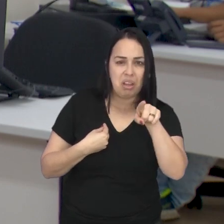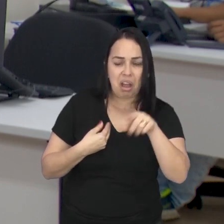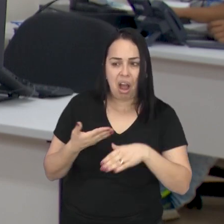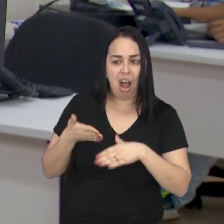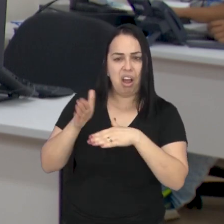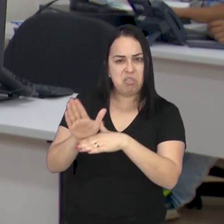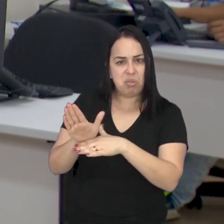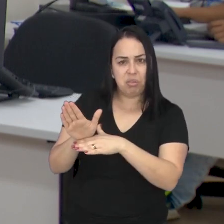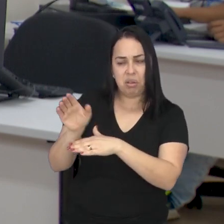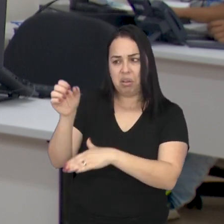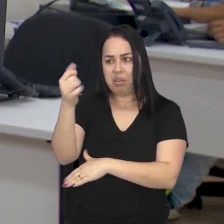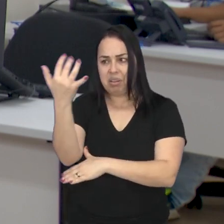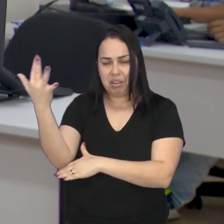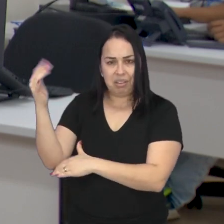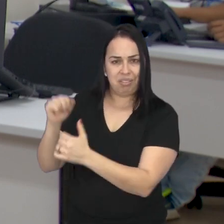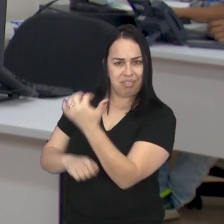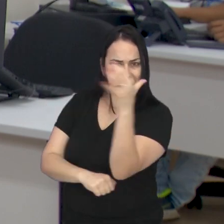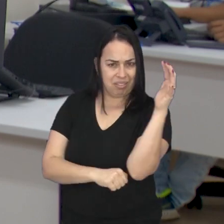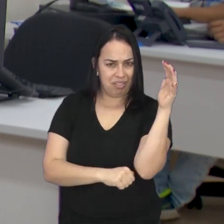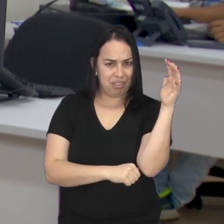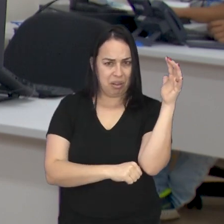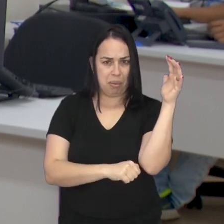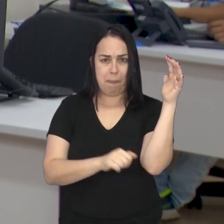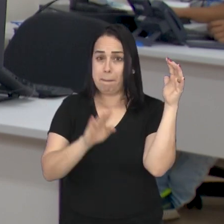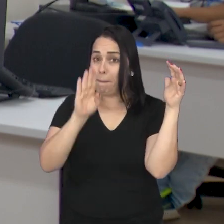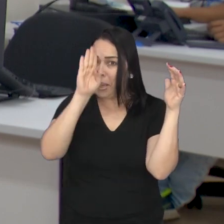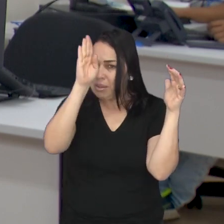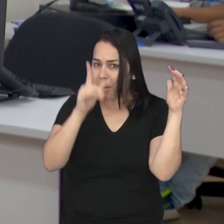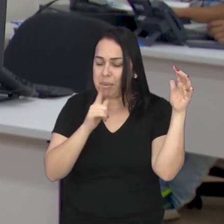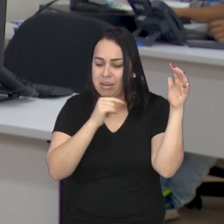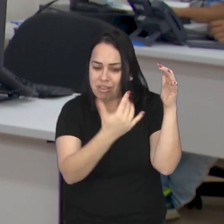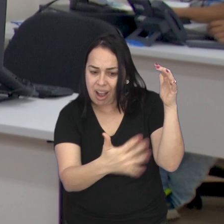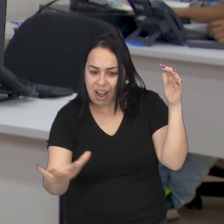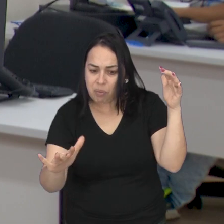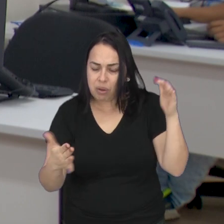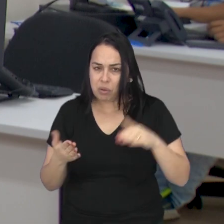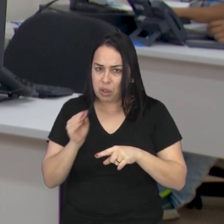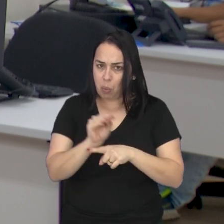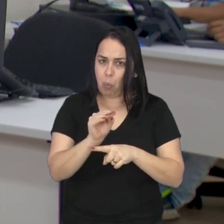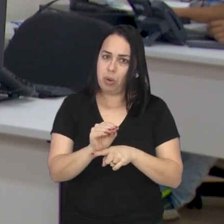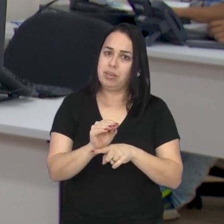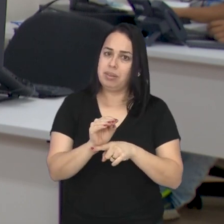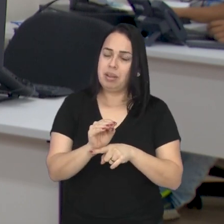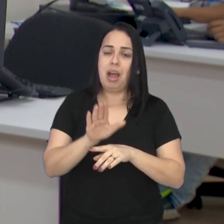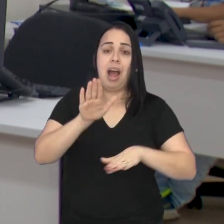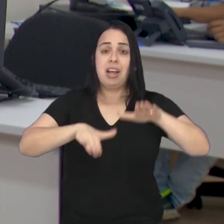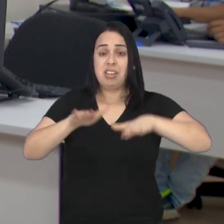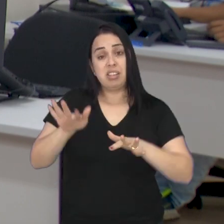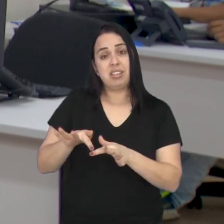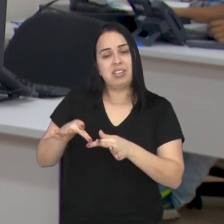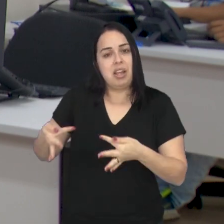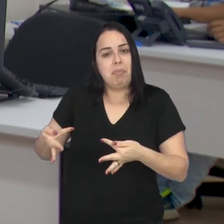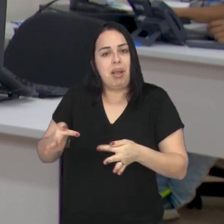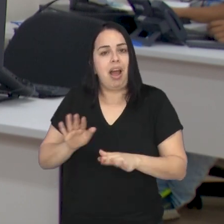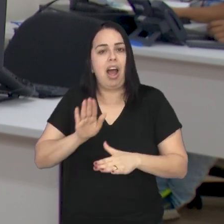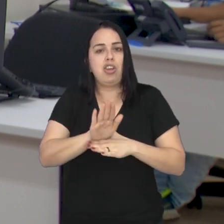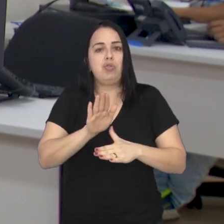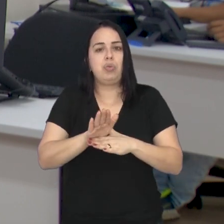feito para contribuir com os nossos recursos naturais, principalmente a água? Atitudes simples do dia a dia